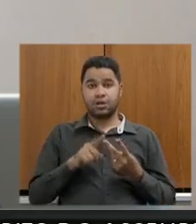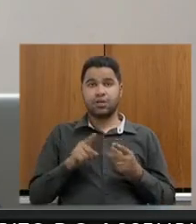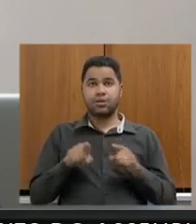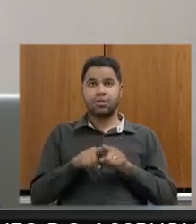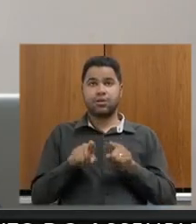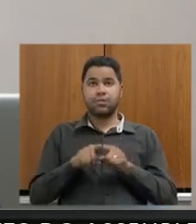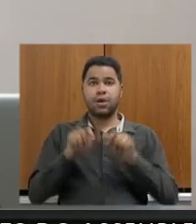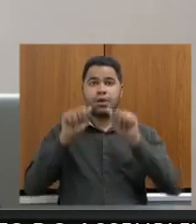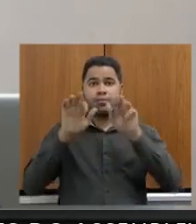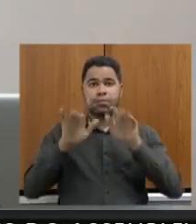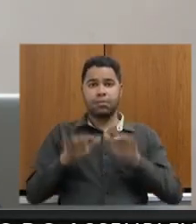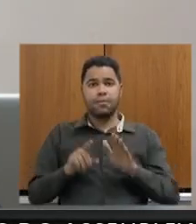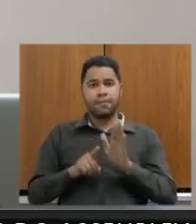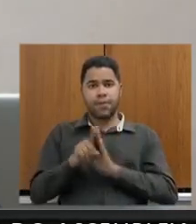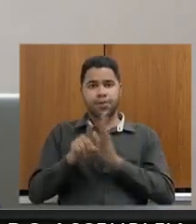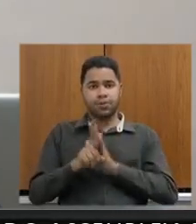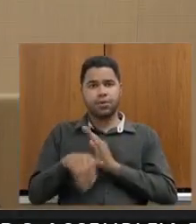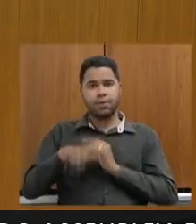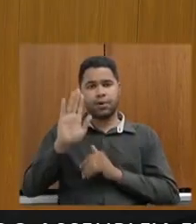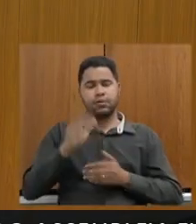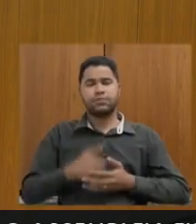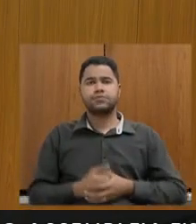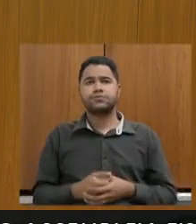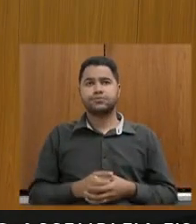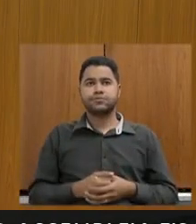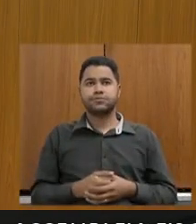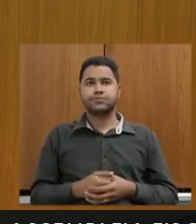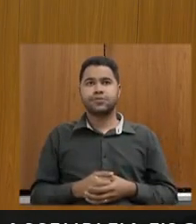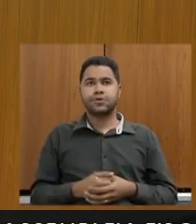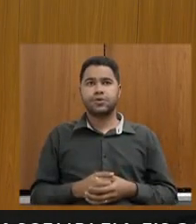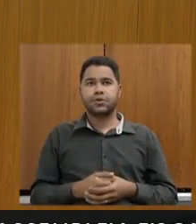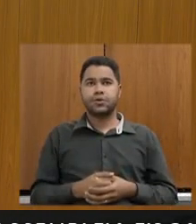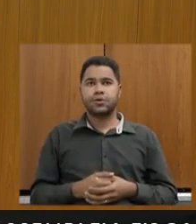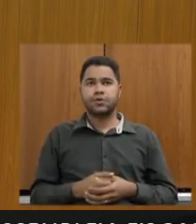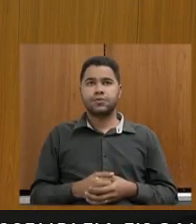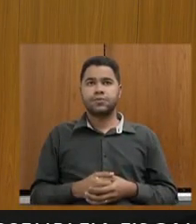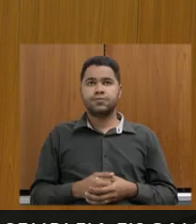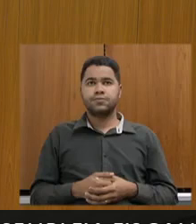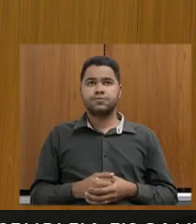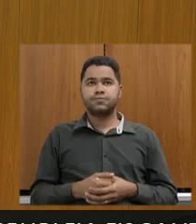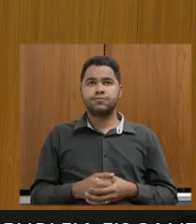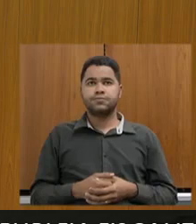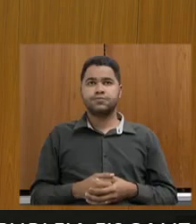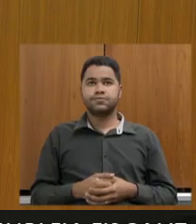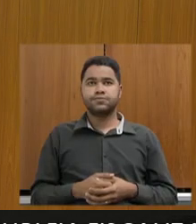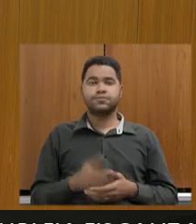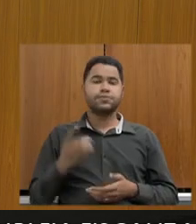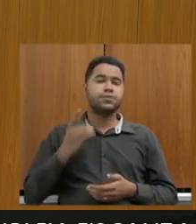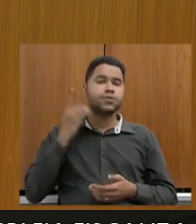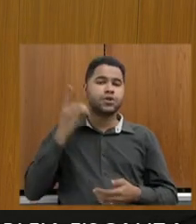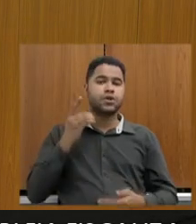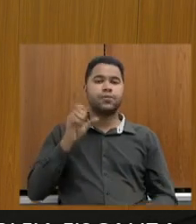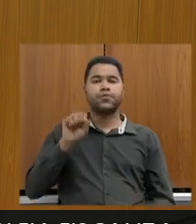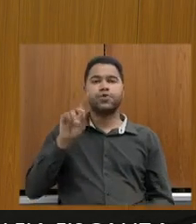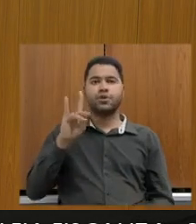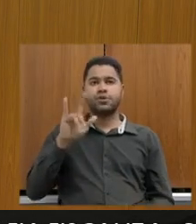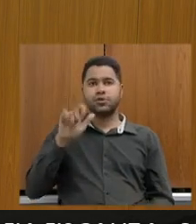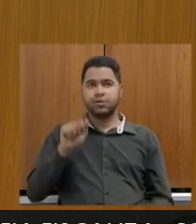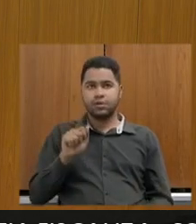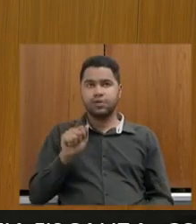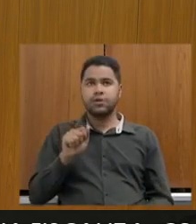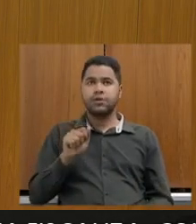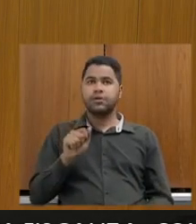seguida formula - demais perguntas puxou aqui a palavra E aí a deputada Sheila é